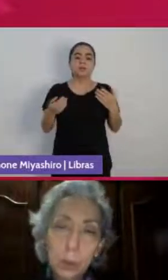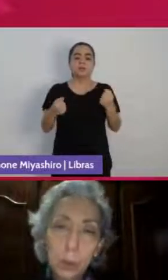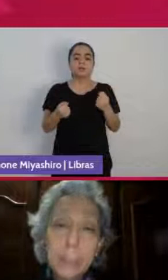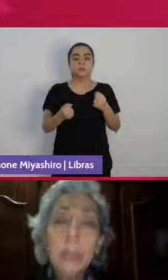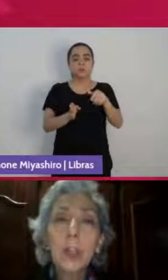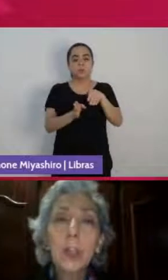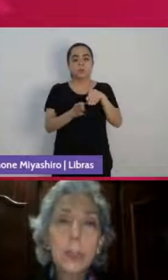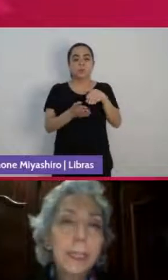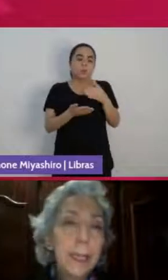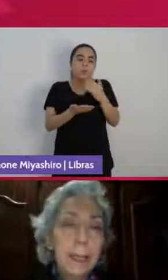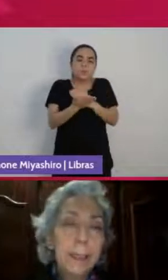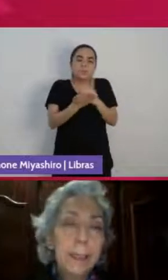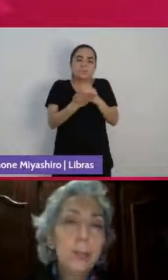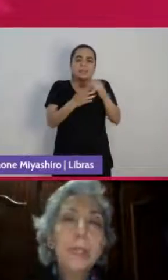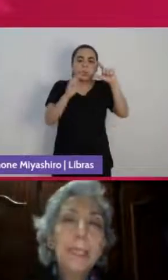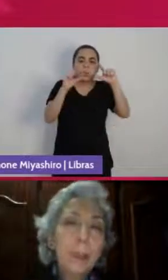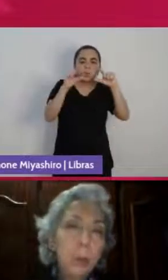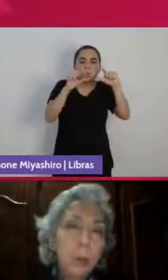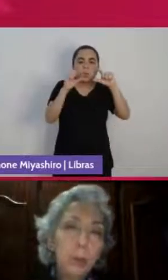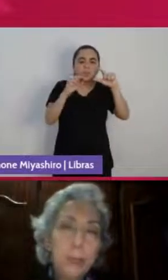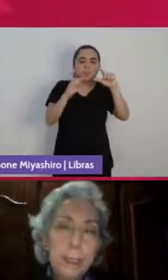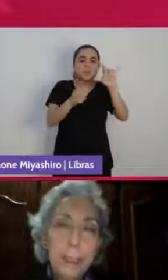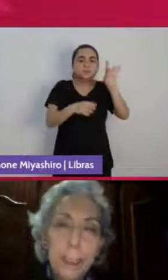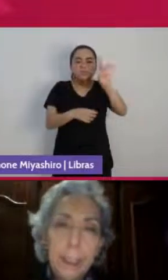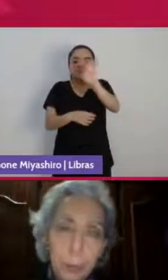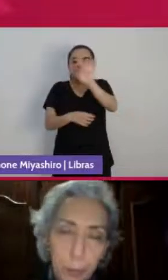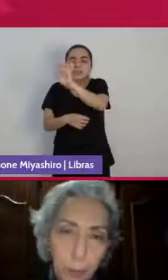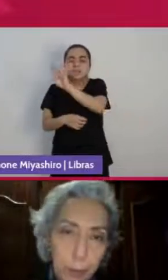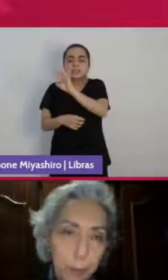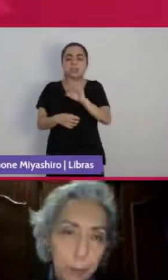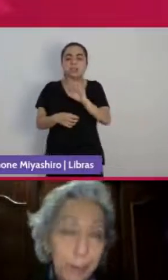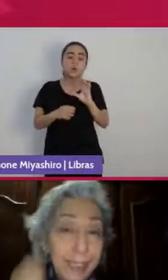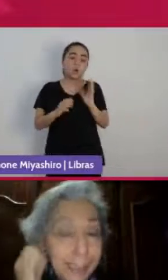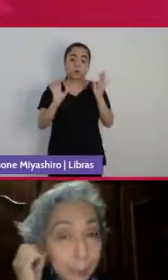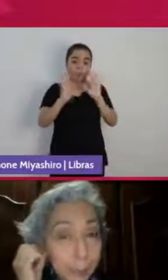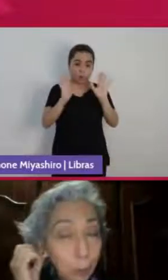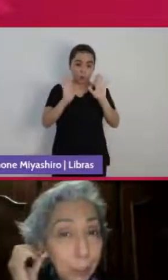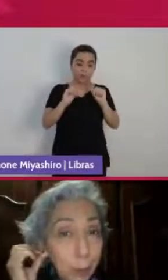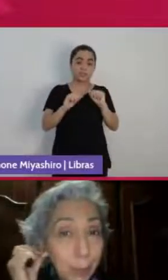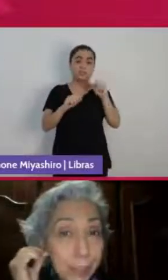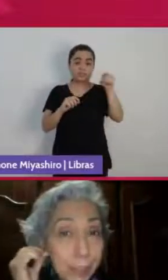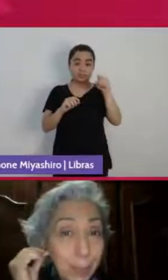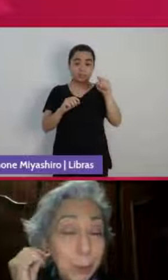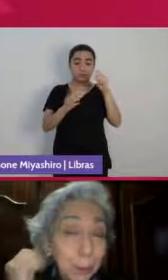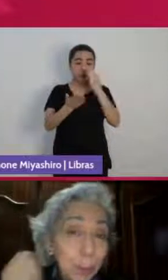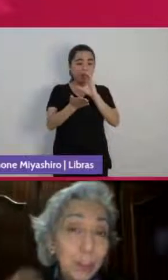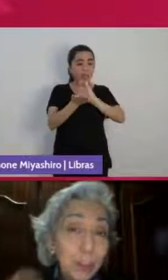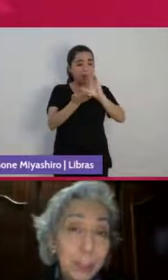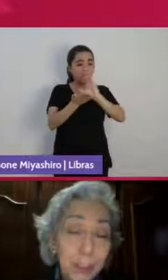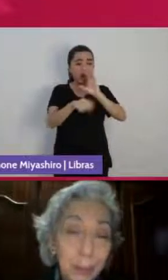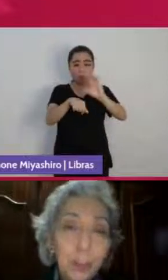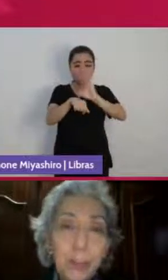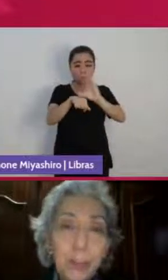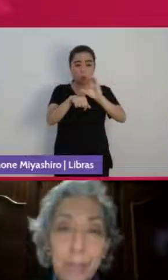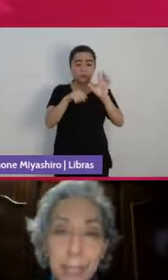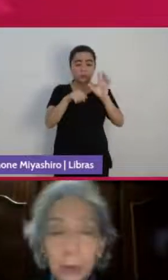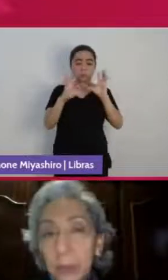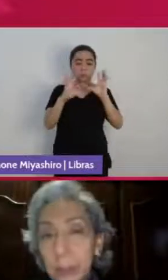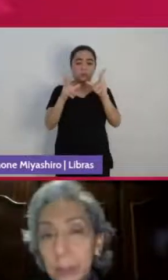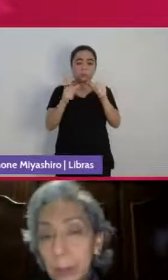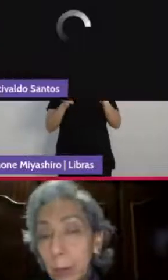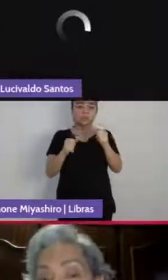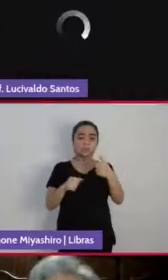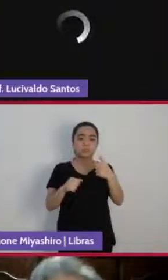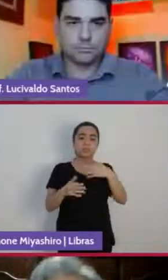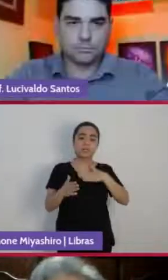cada coisa. Lógico que isso daqui é um curso inteiro de mamografia e eu tenho a missão impossível de falar tudo